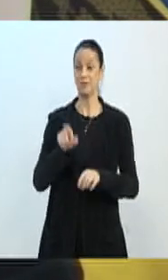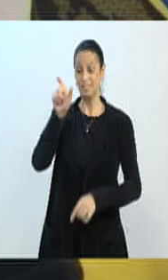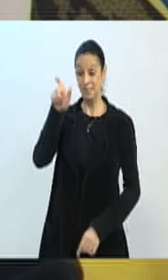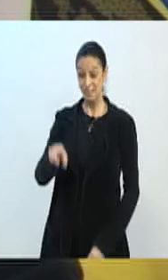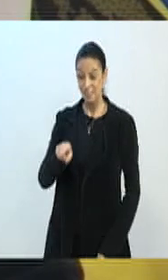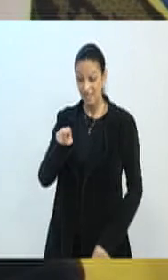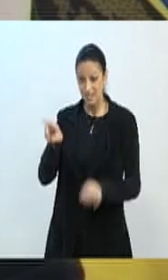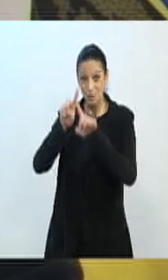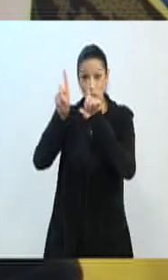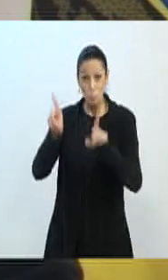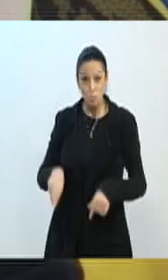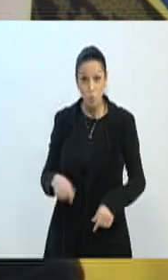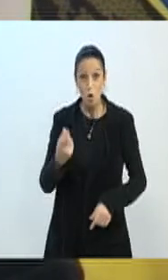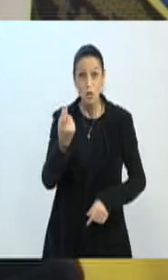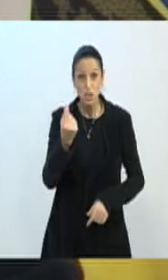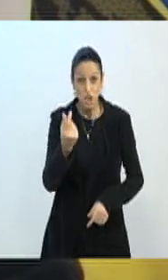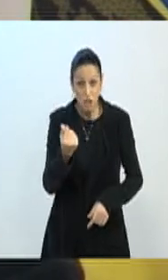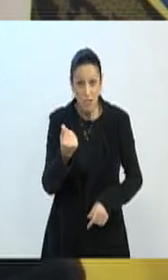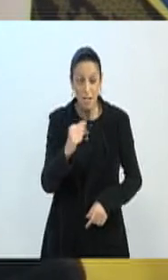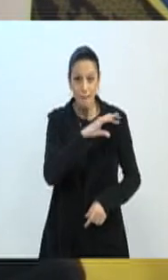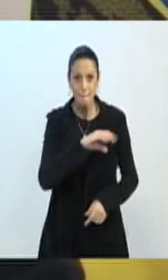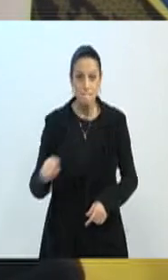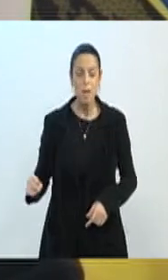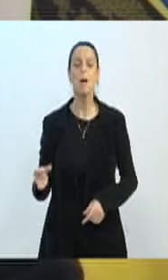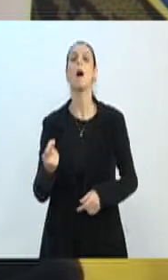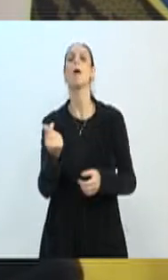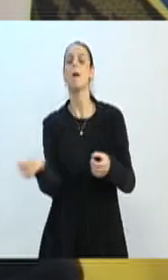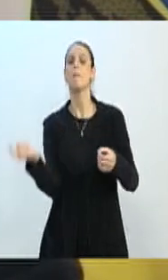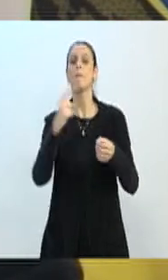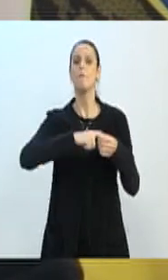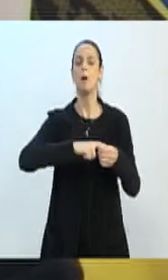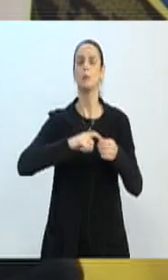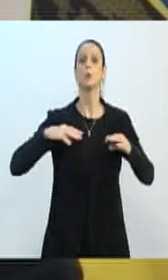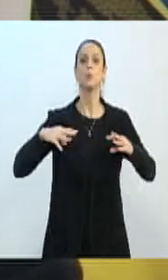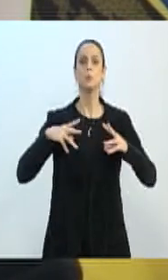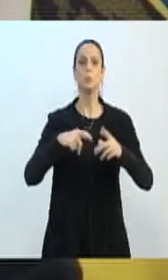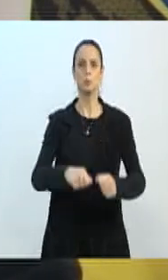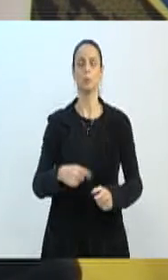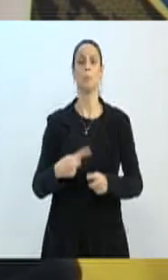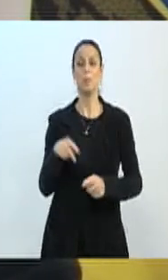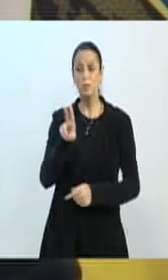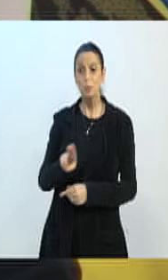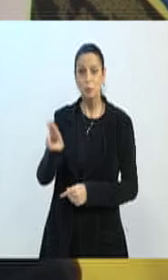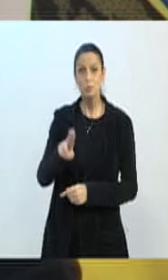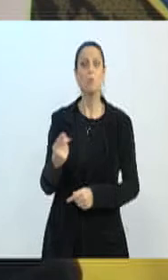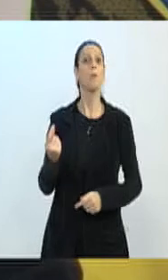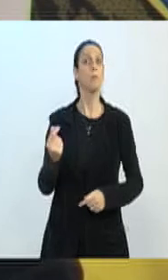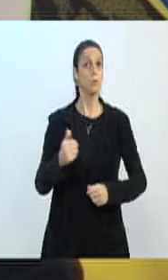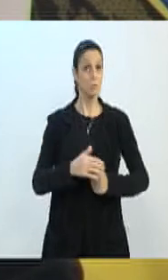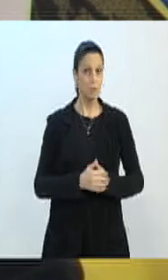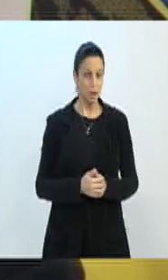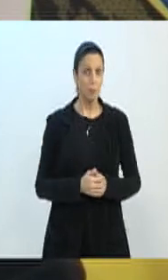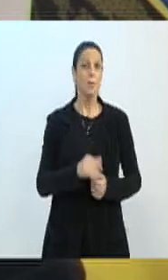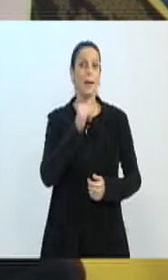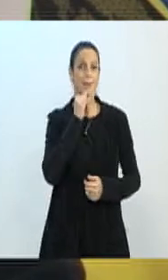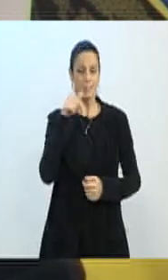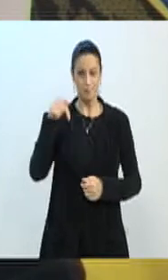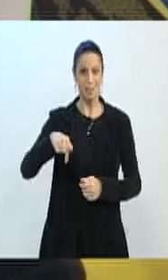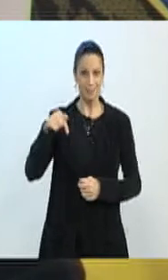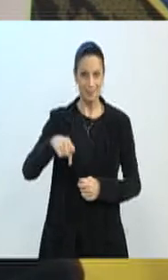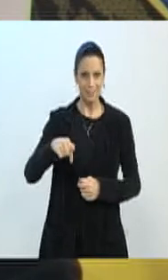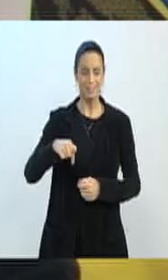devolva tudo recurso o recurso que ele utilizou batendo o cartão-ponto